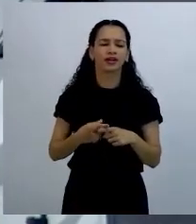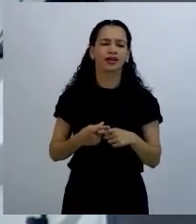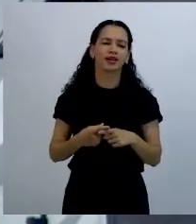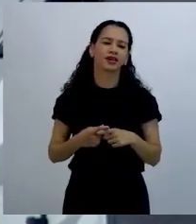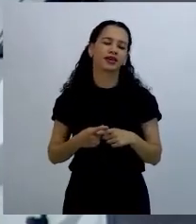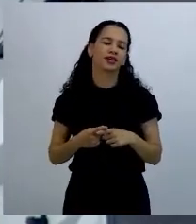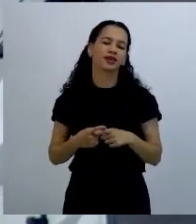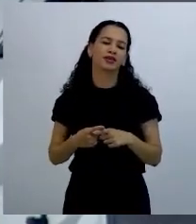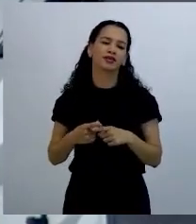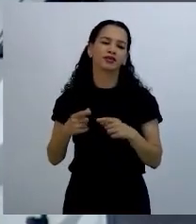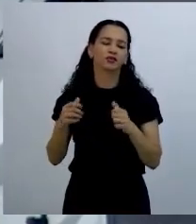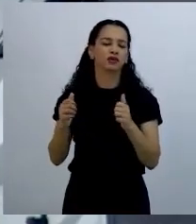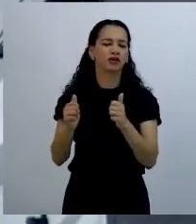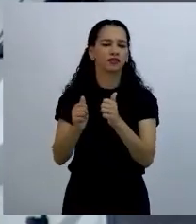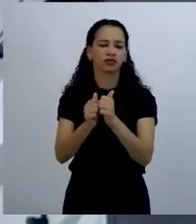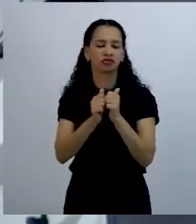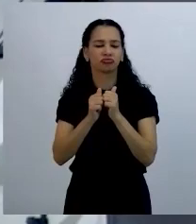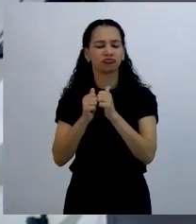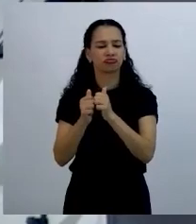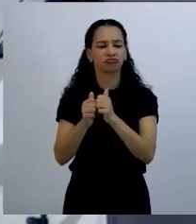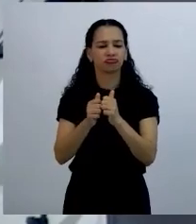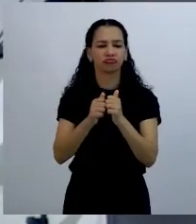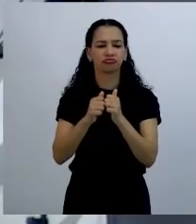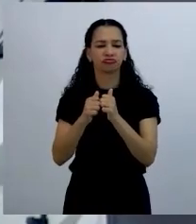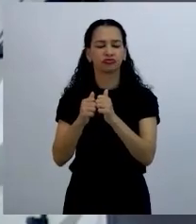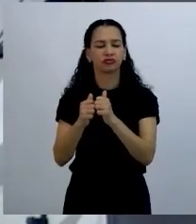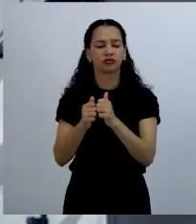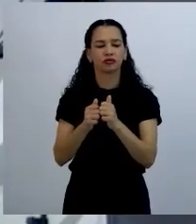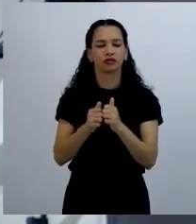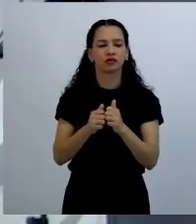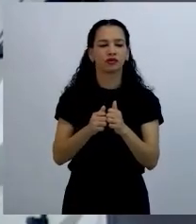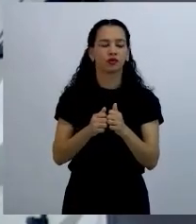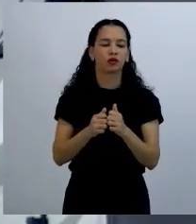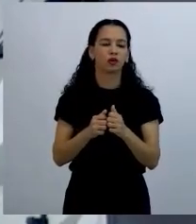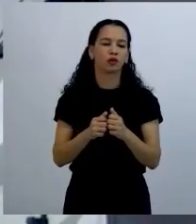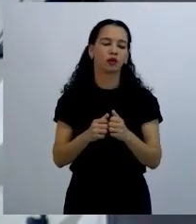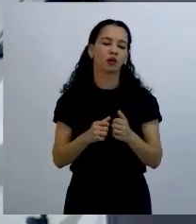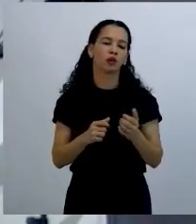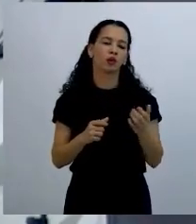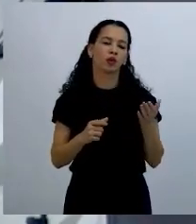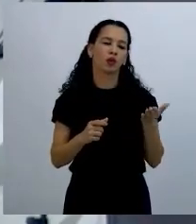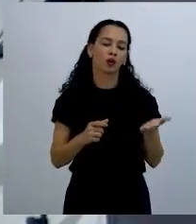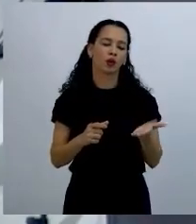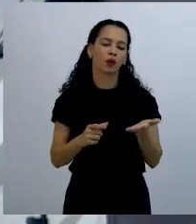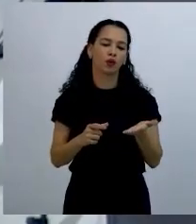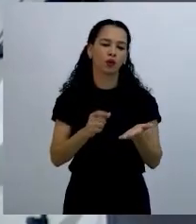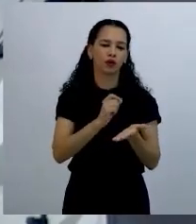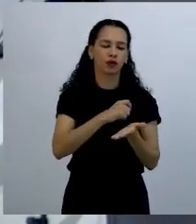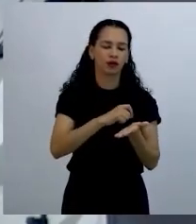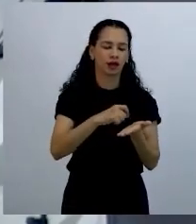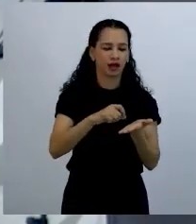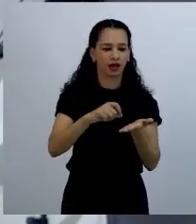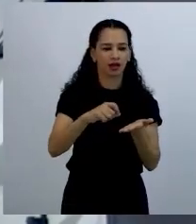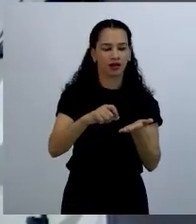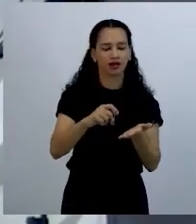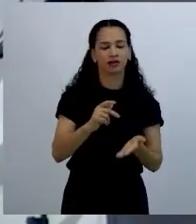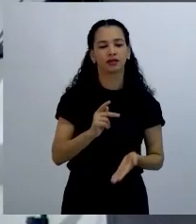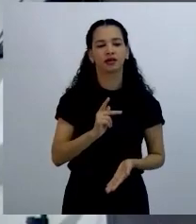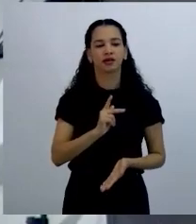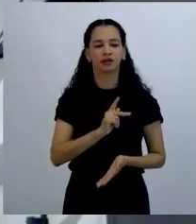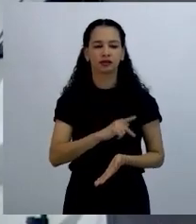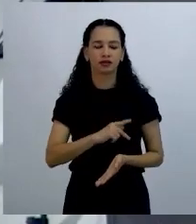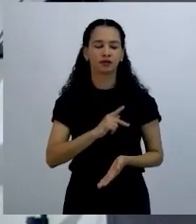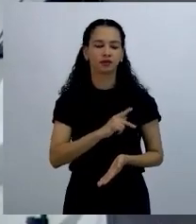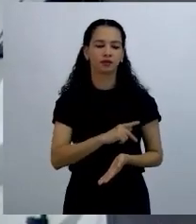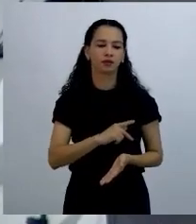chegou e a carta foi lida na igreja e o nome de vocês estavam e eu vou dizer a ela passaram-se dois mil anos